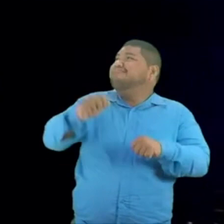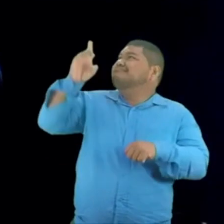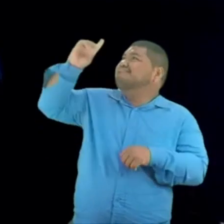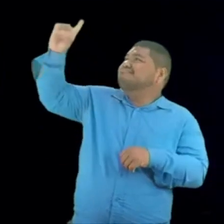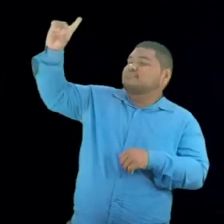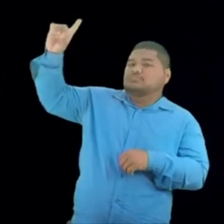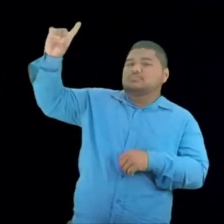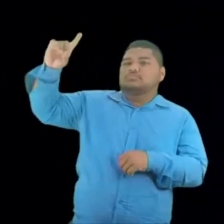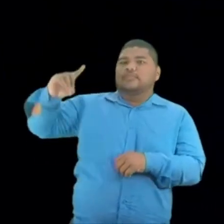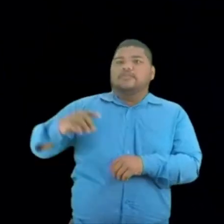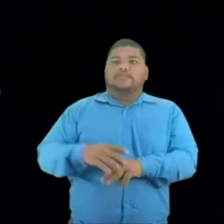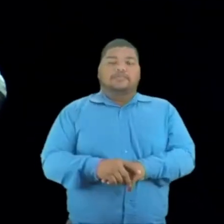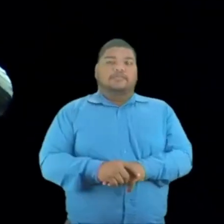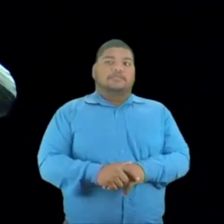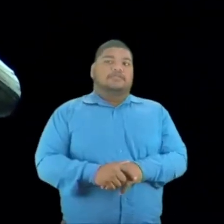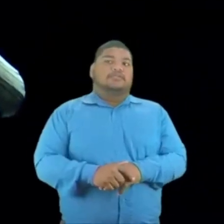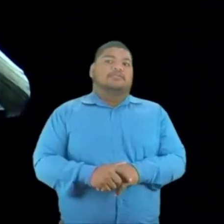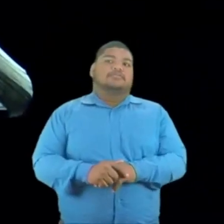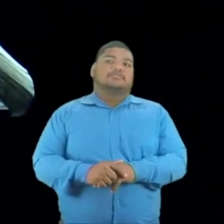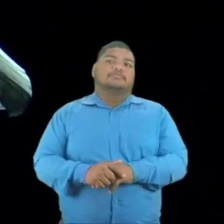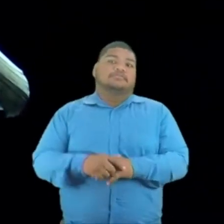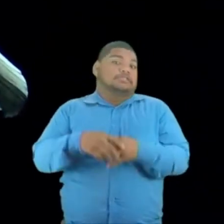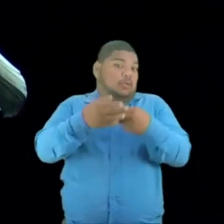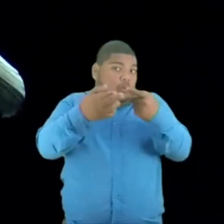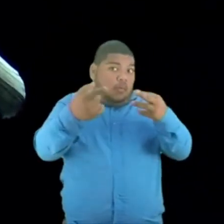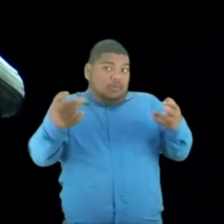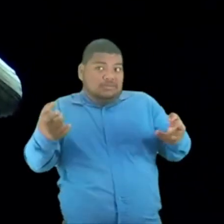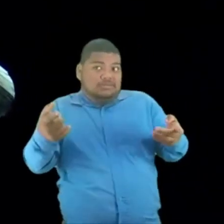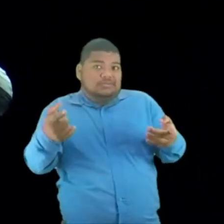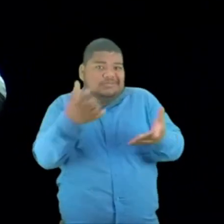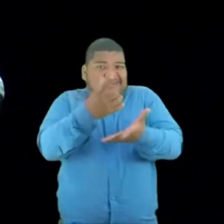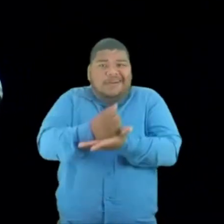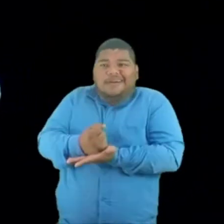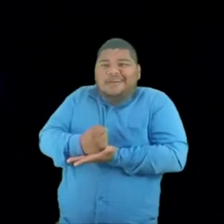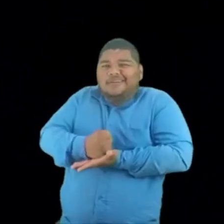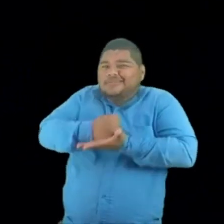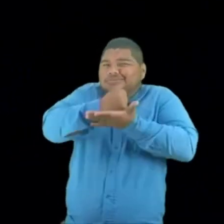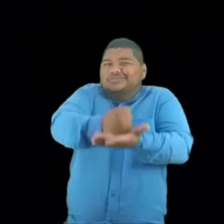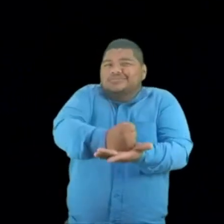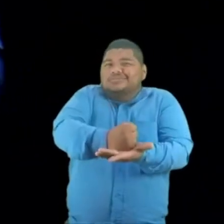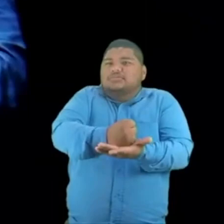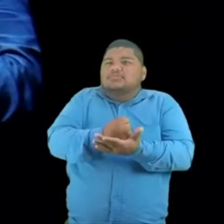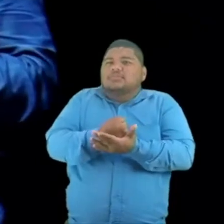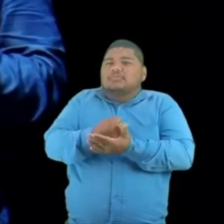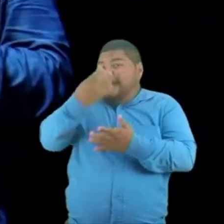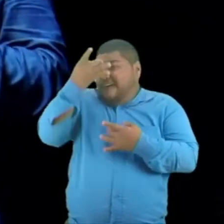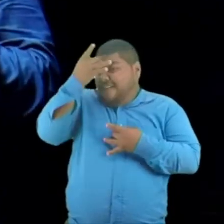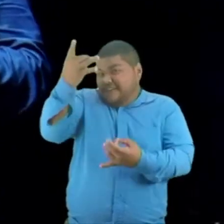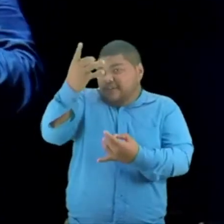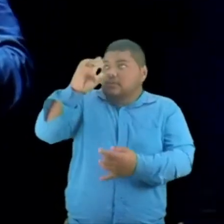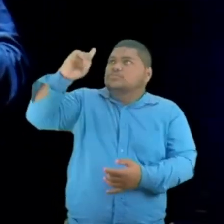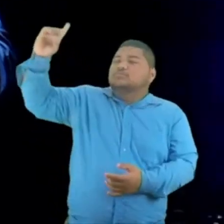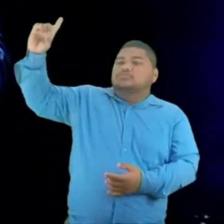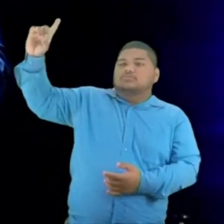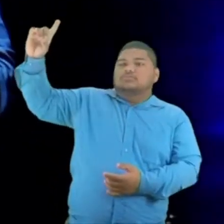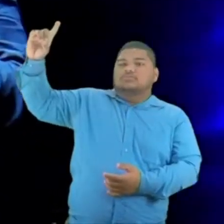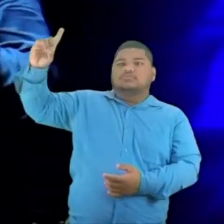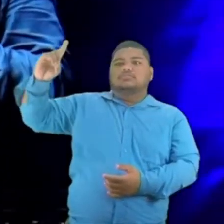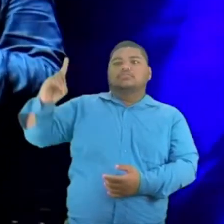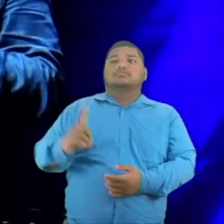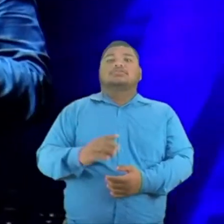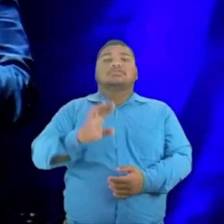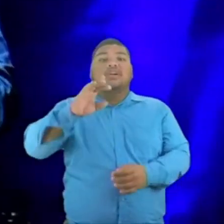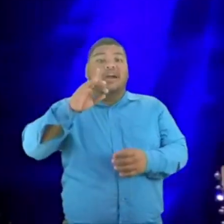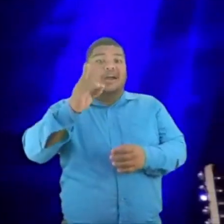Mas existem algumas atitudes que nos ajudam a ser mais fiel a Deus. Que nos ajudam a entender